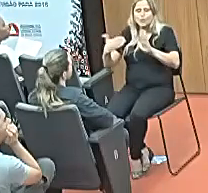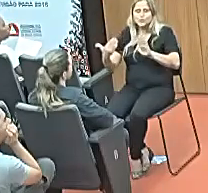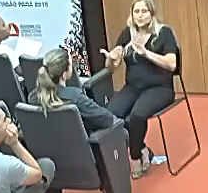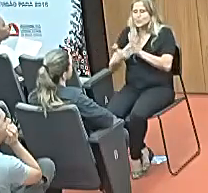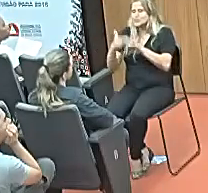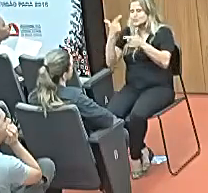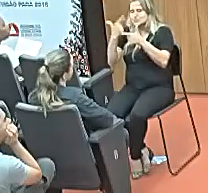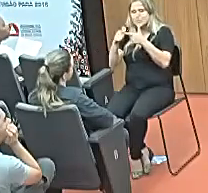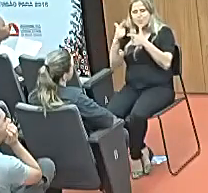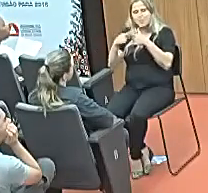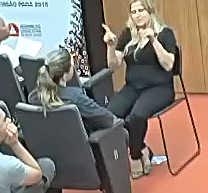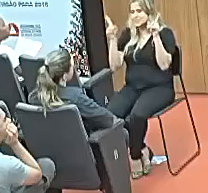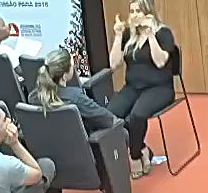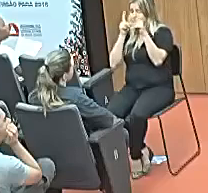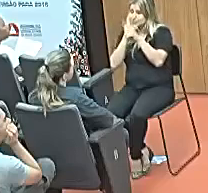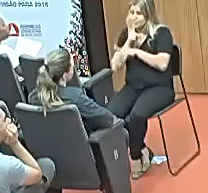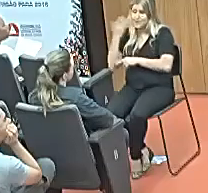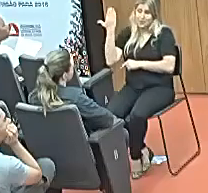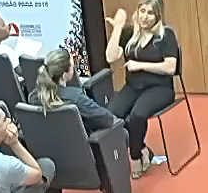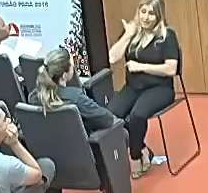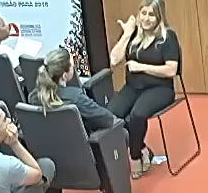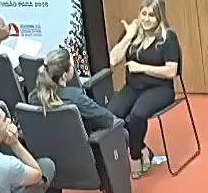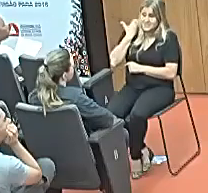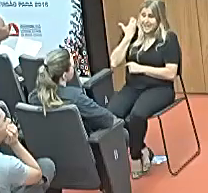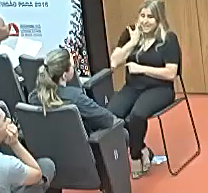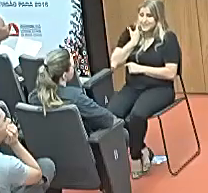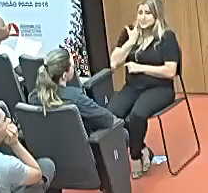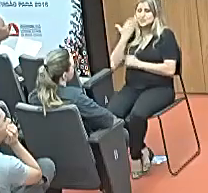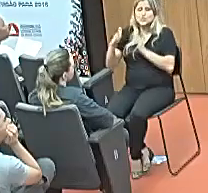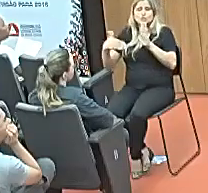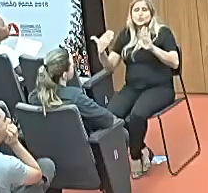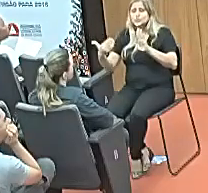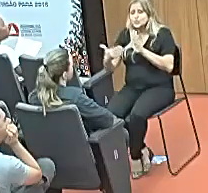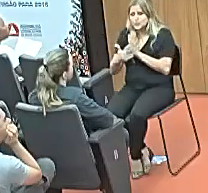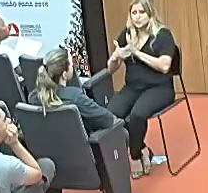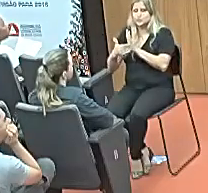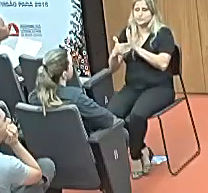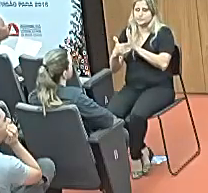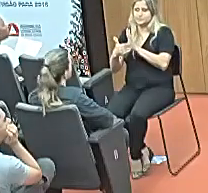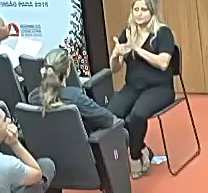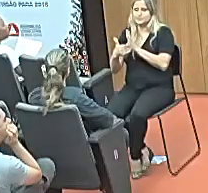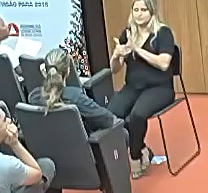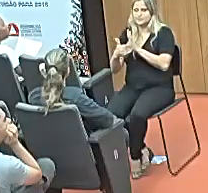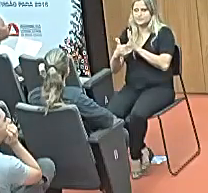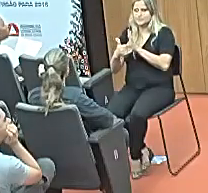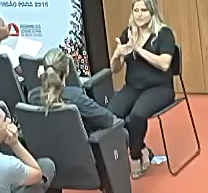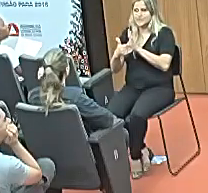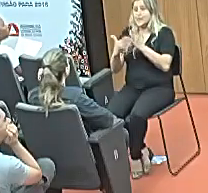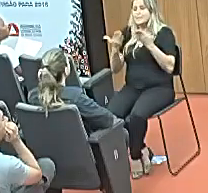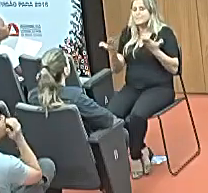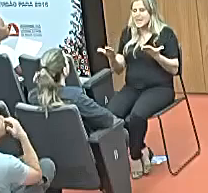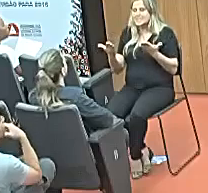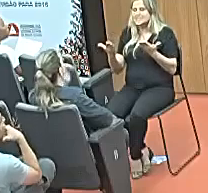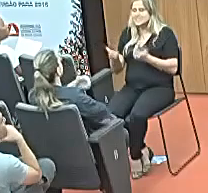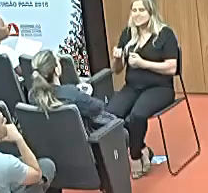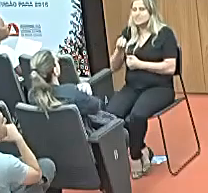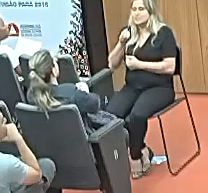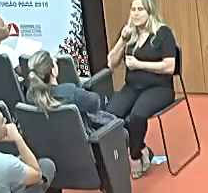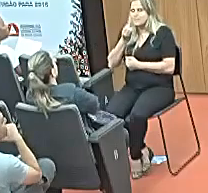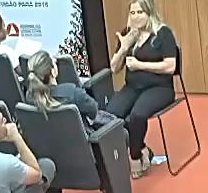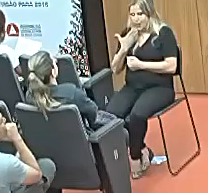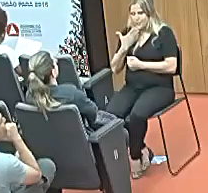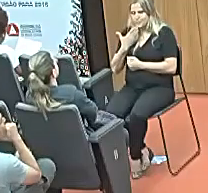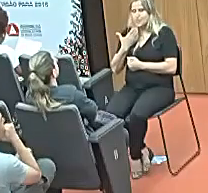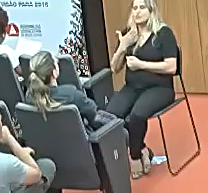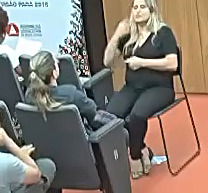problemas o cansaço não é que ela acarreta e foi uma política permanente